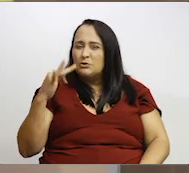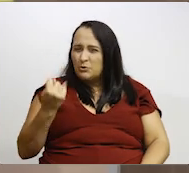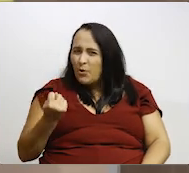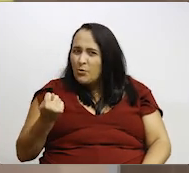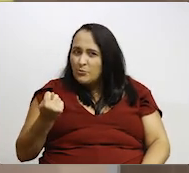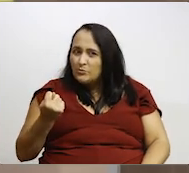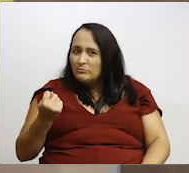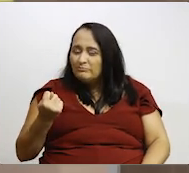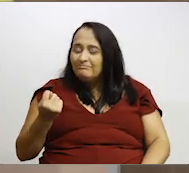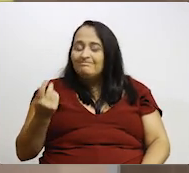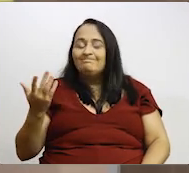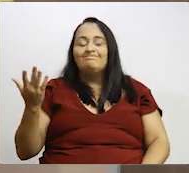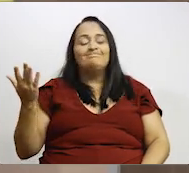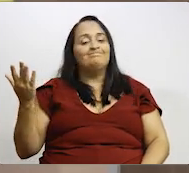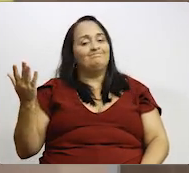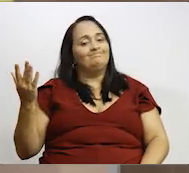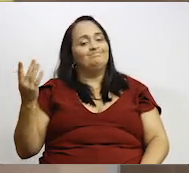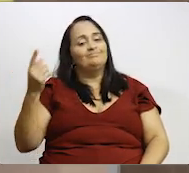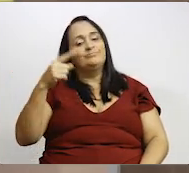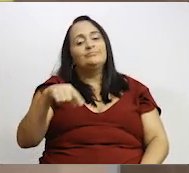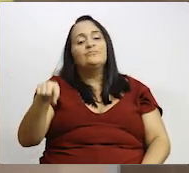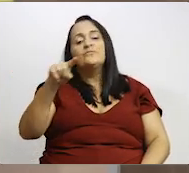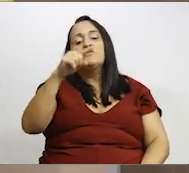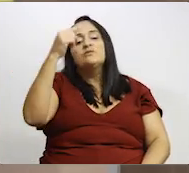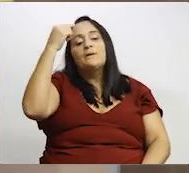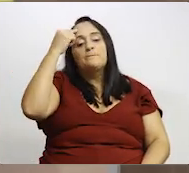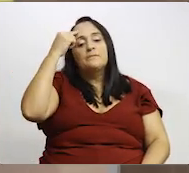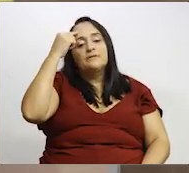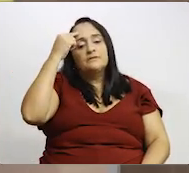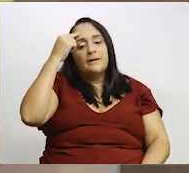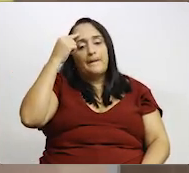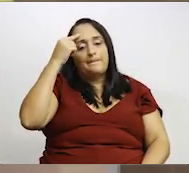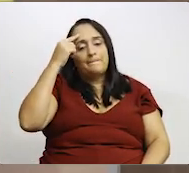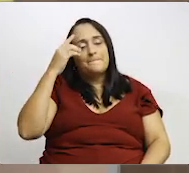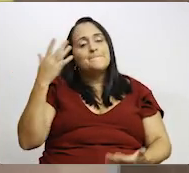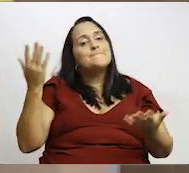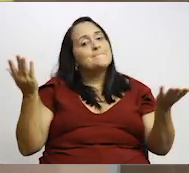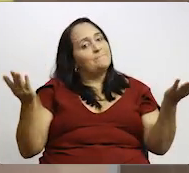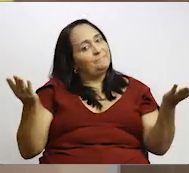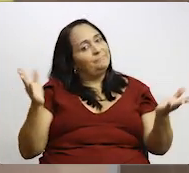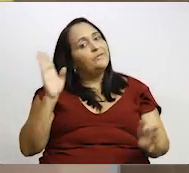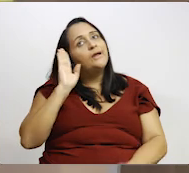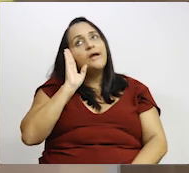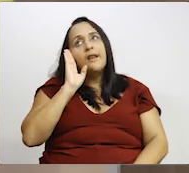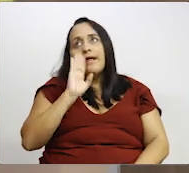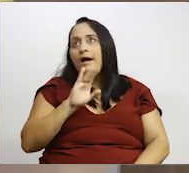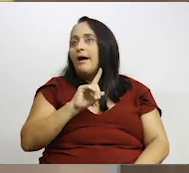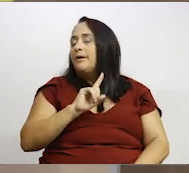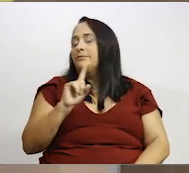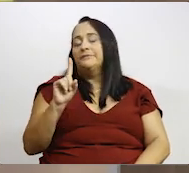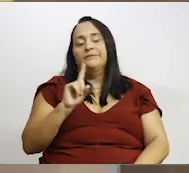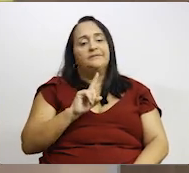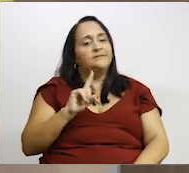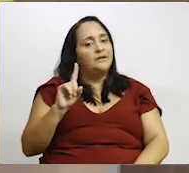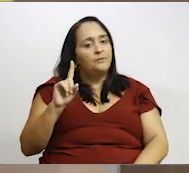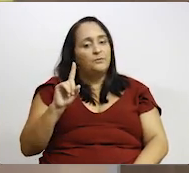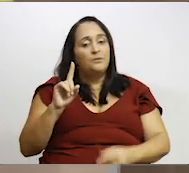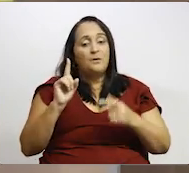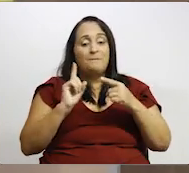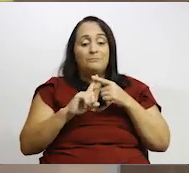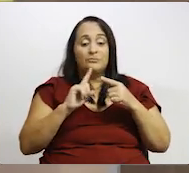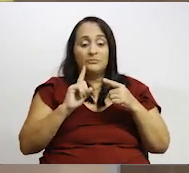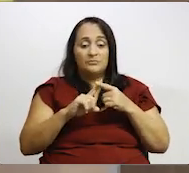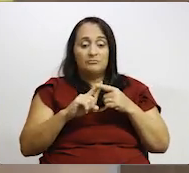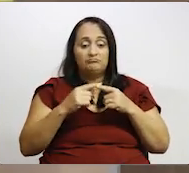chocolate inteiro? E aí, o que é que você pensa sobre isso? Lógico que não, né,